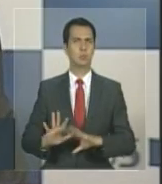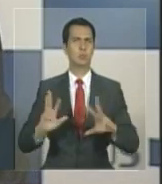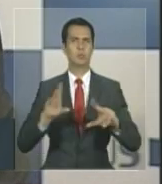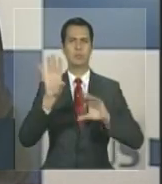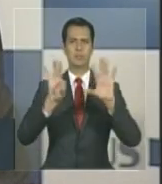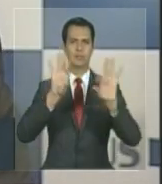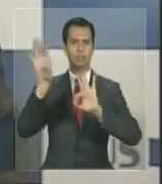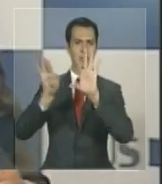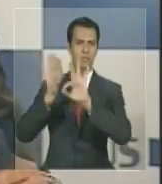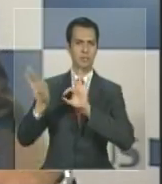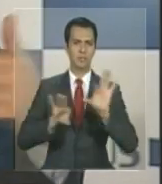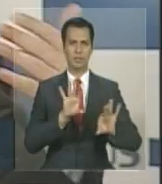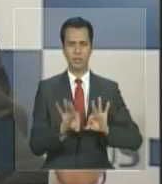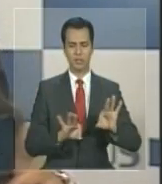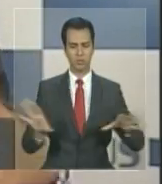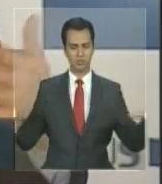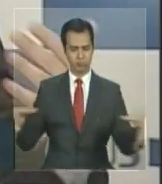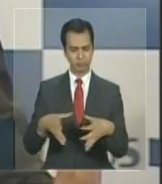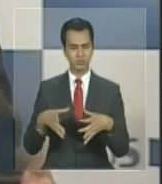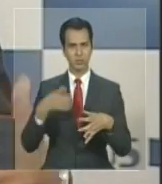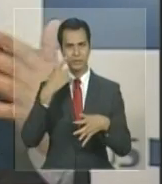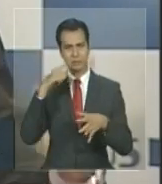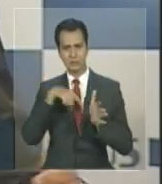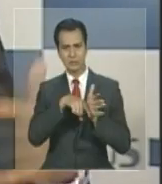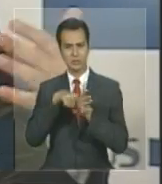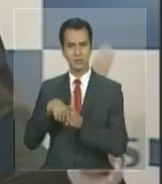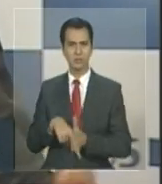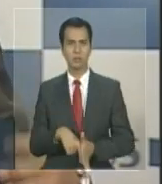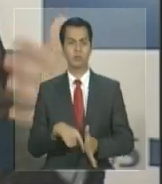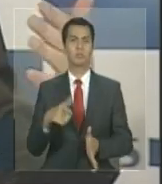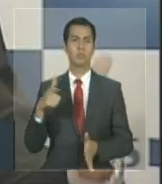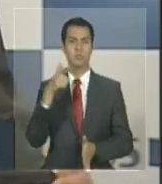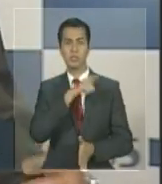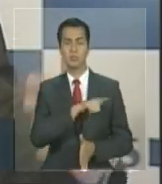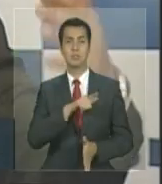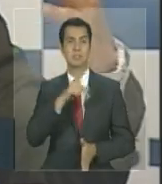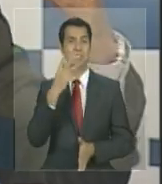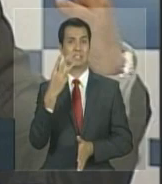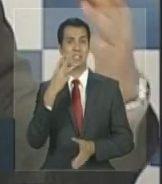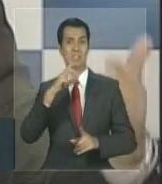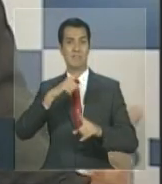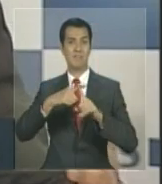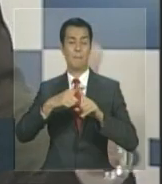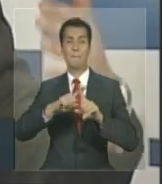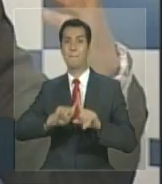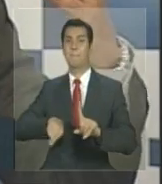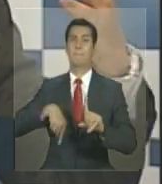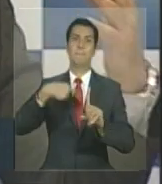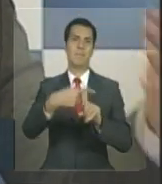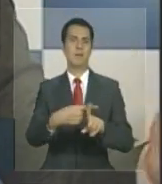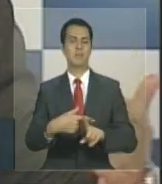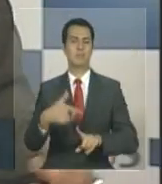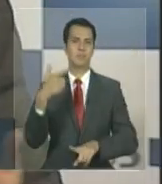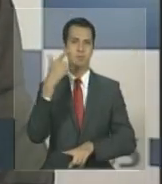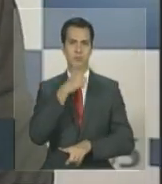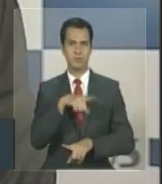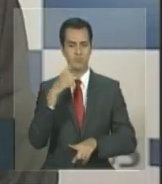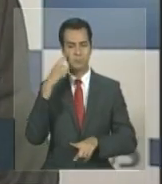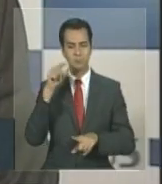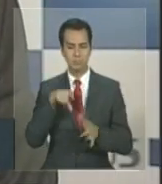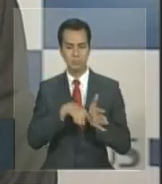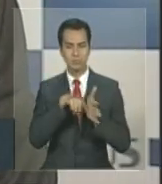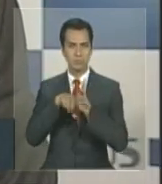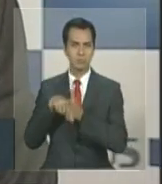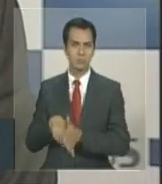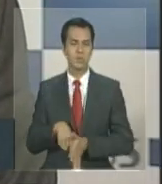essas amostras, nós mais do que triplicamos o número de amostras analisadas com isolamento, né, usando